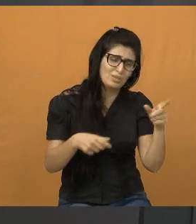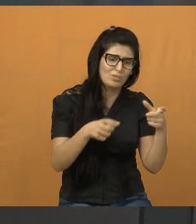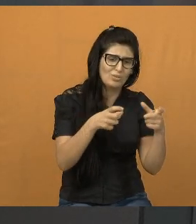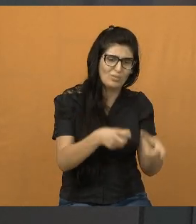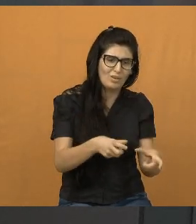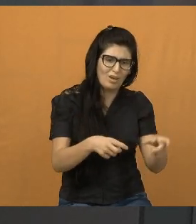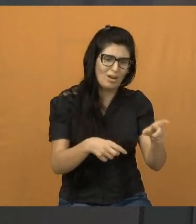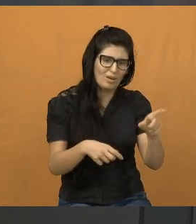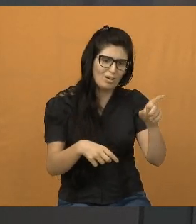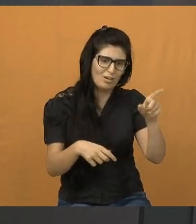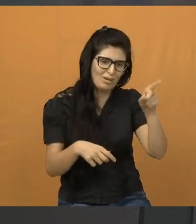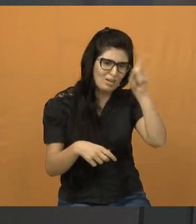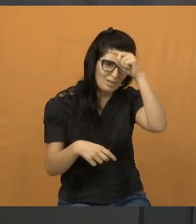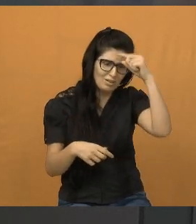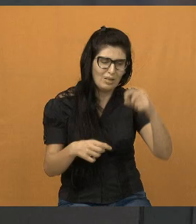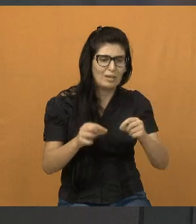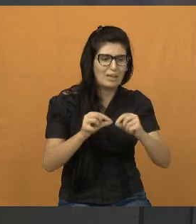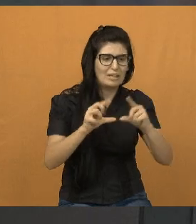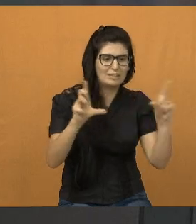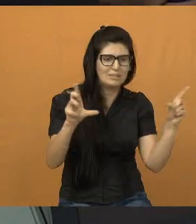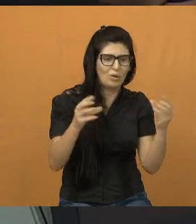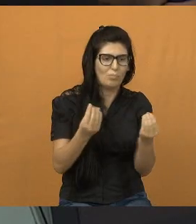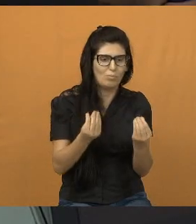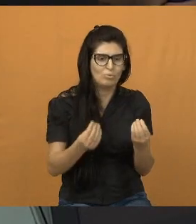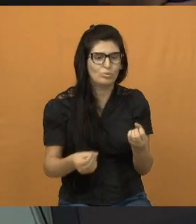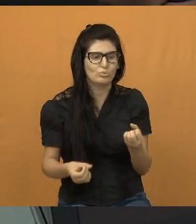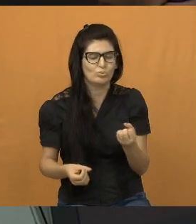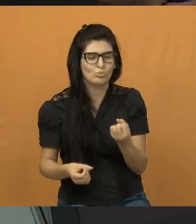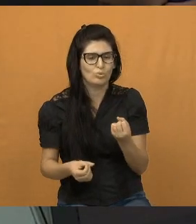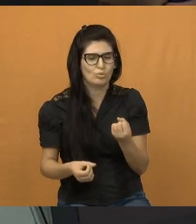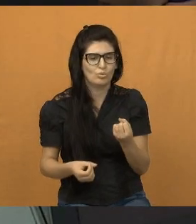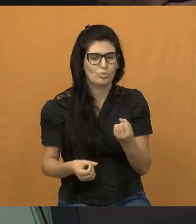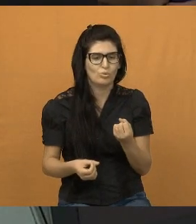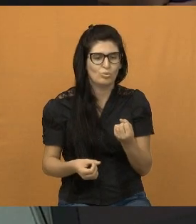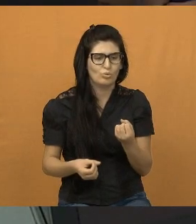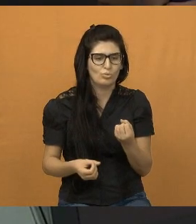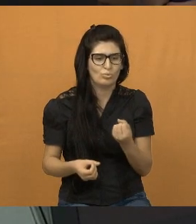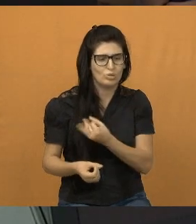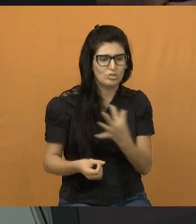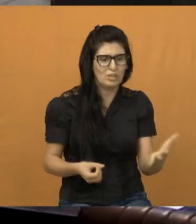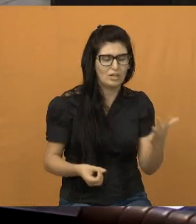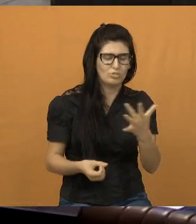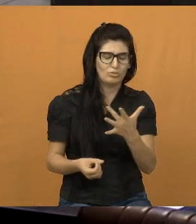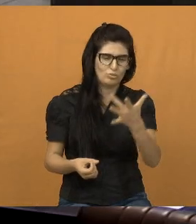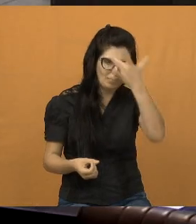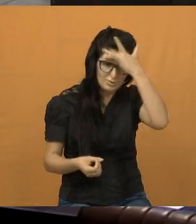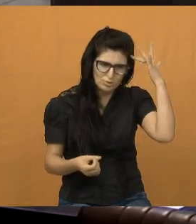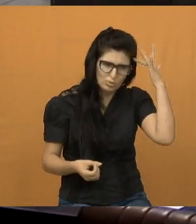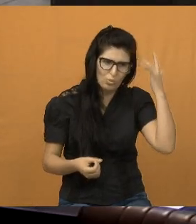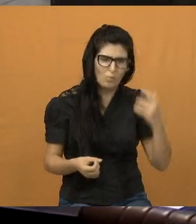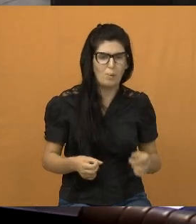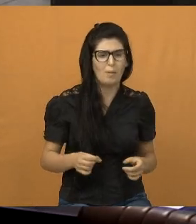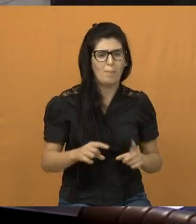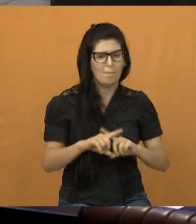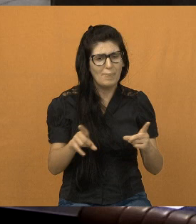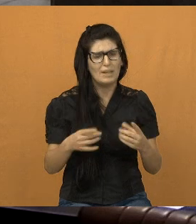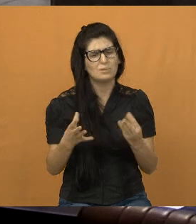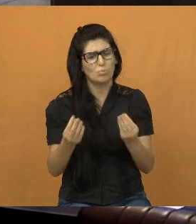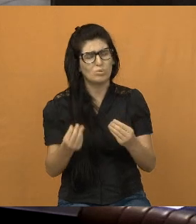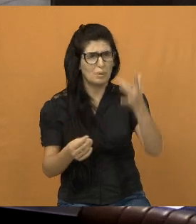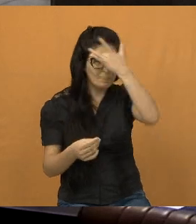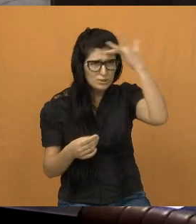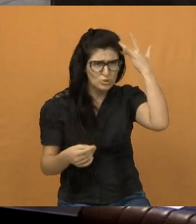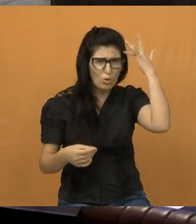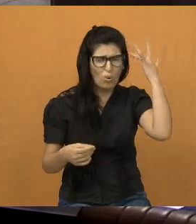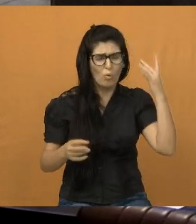Desculpe, Helena. Não, é isso mesmo. Tá? Nós não tínhamos entendido a pergunta na realidade, dessa forma. mas primeiro tem o mutirão que aumenta. Isso.